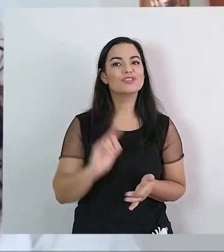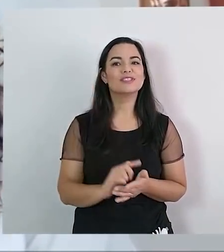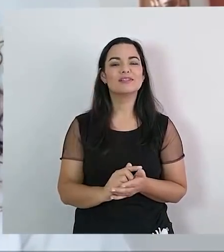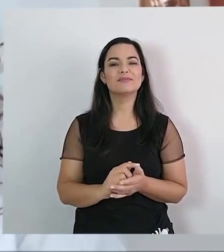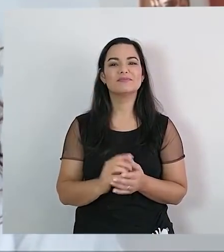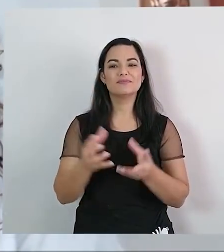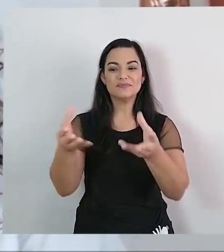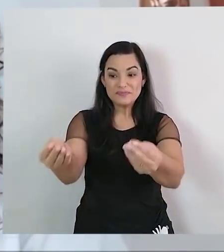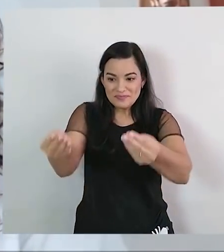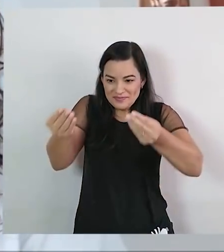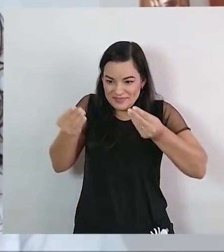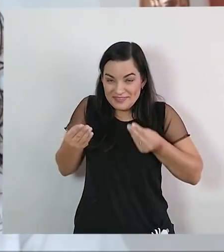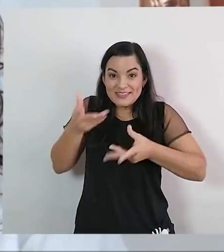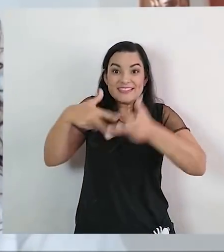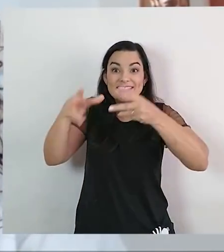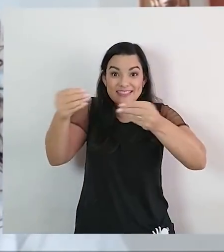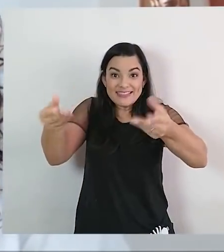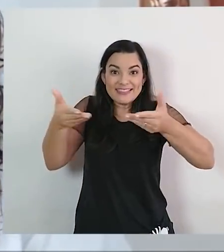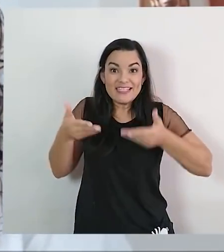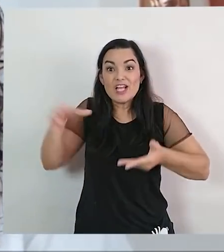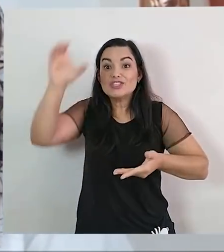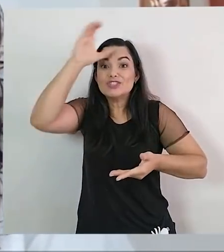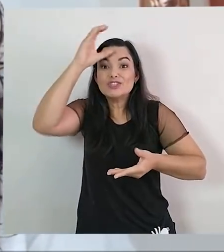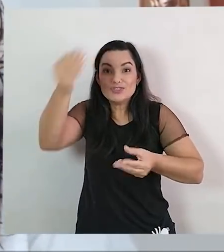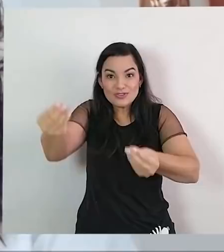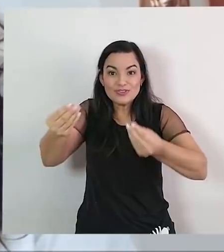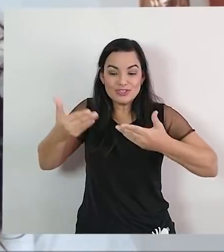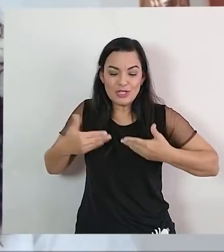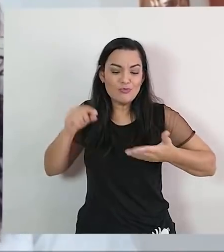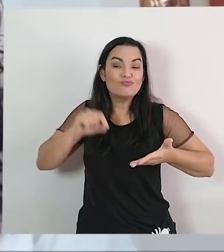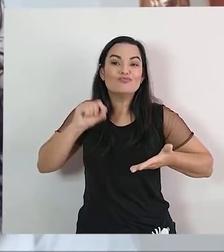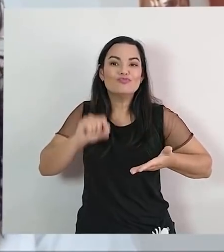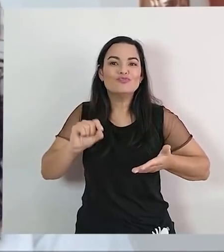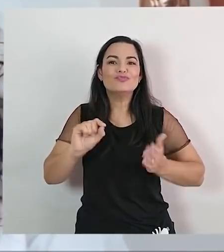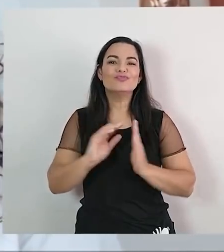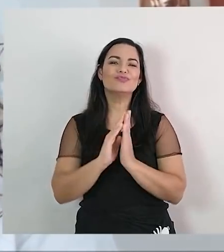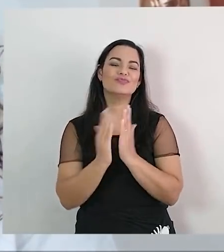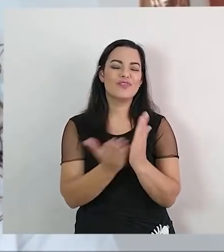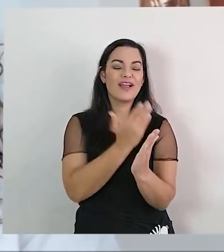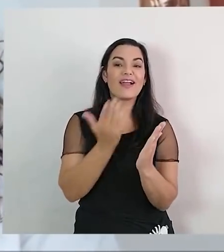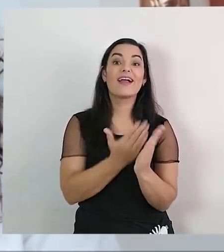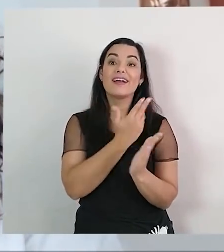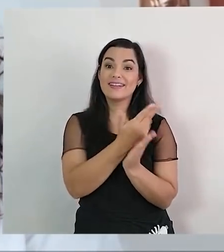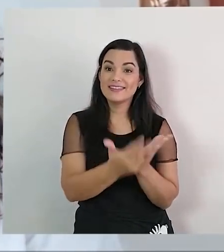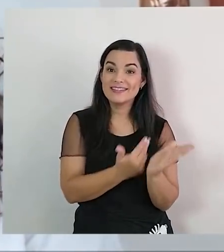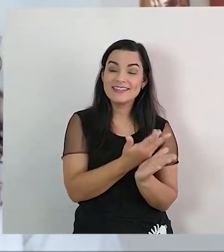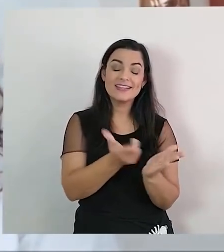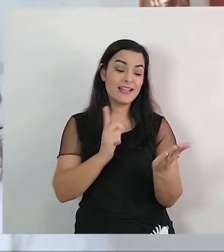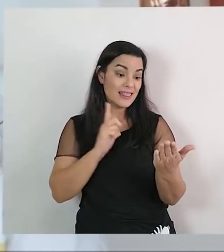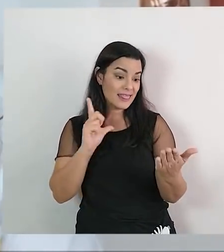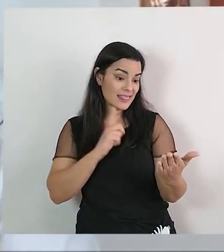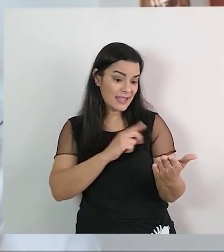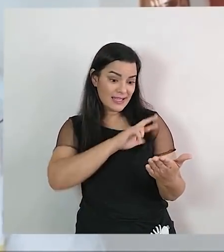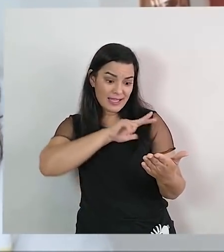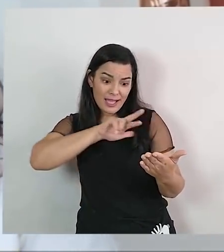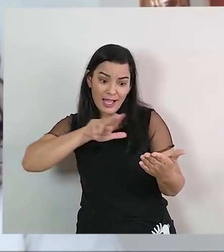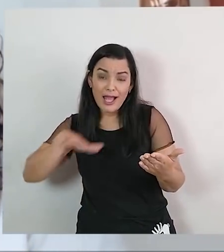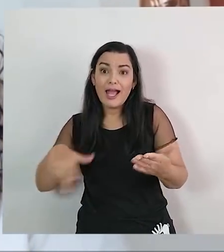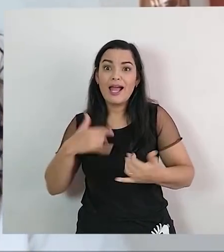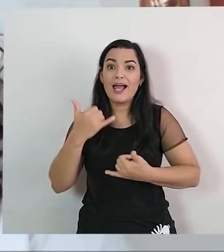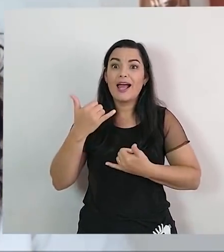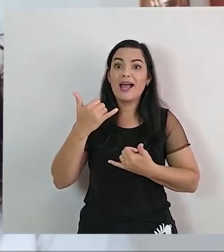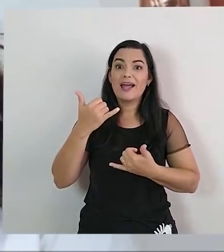um caderno de desenho do meu tio e nele tinham vários desenhos e eu fiquei apaixonada por aprender a